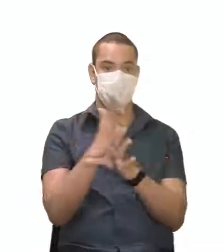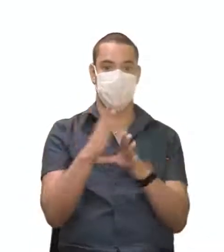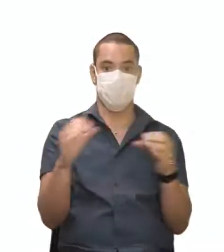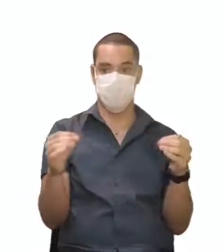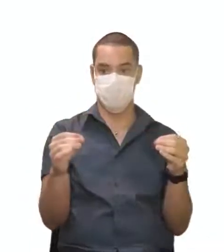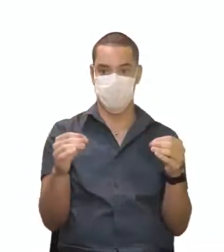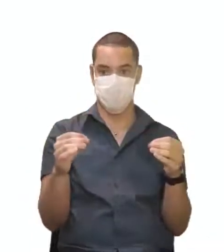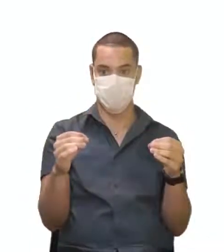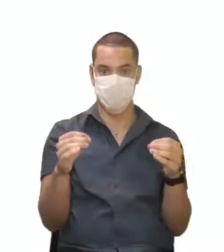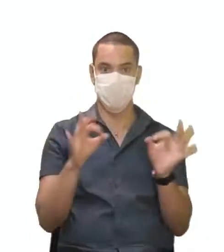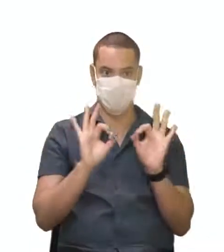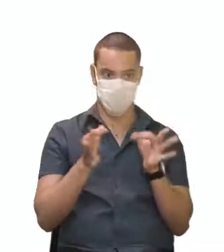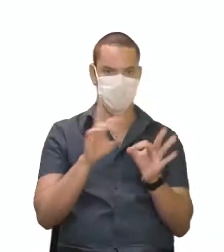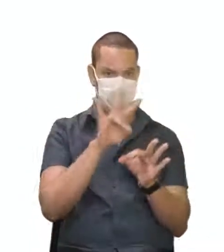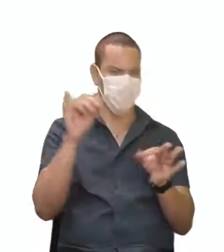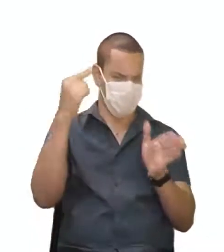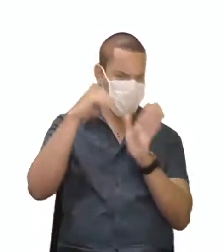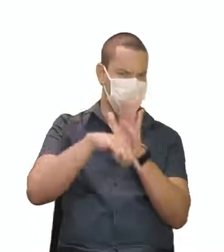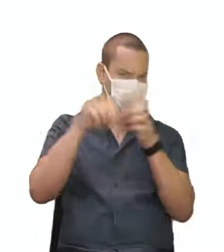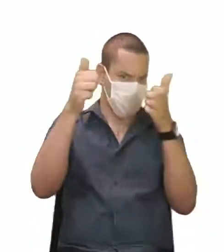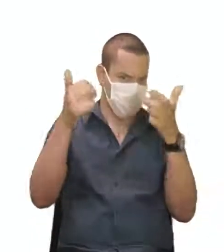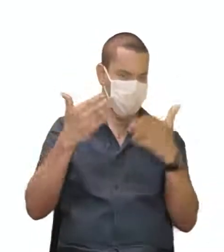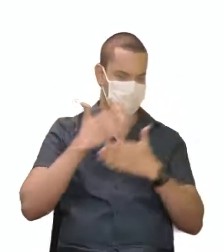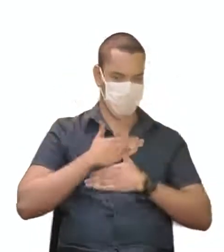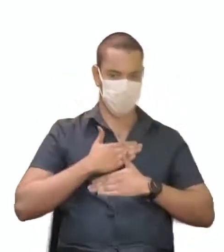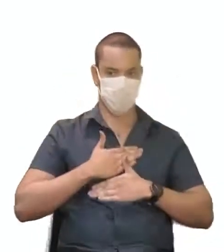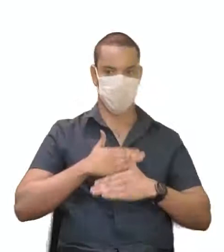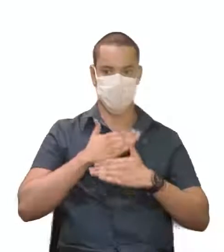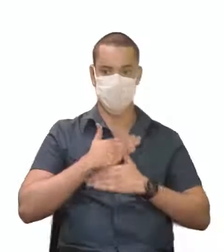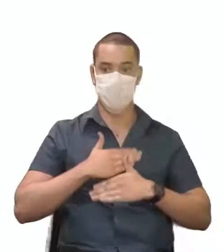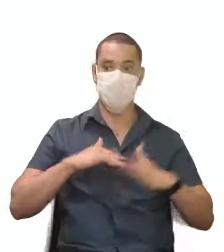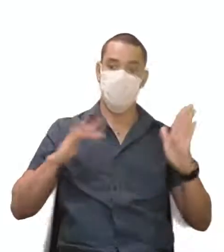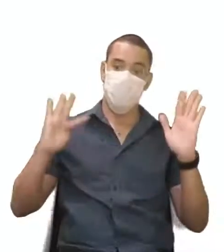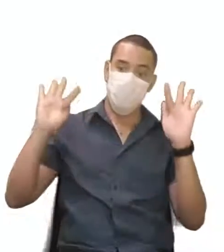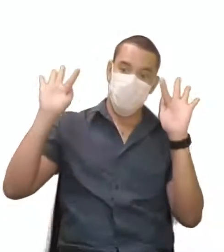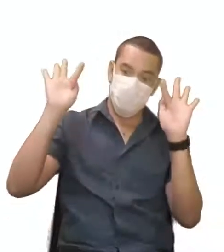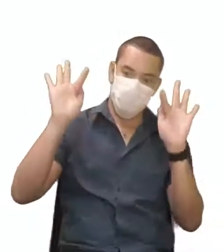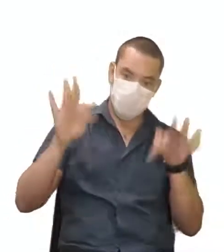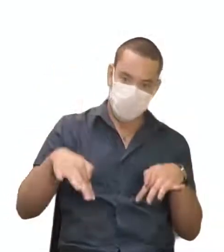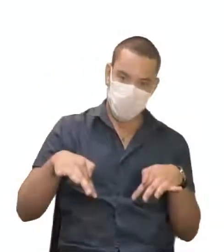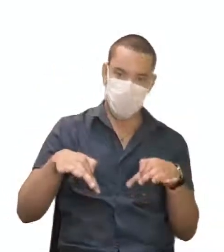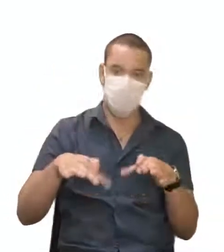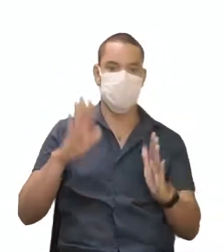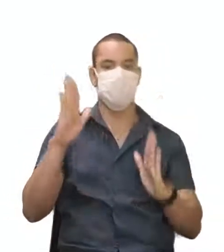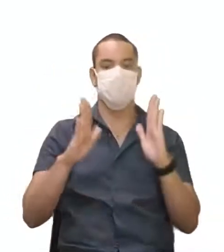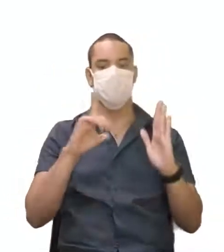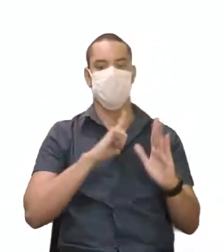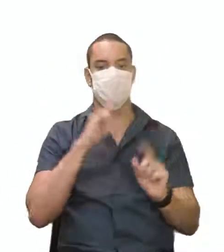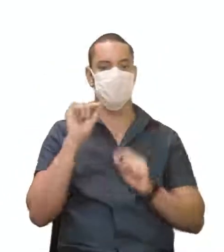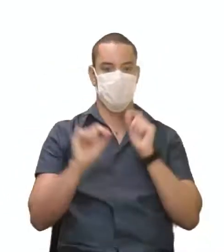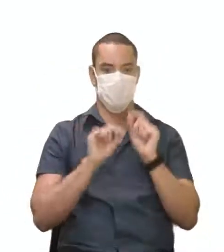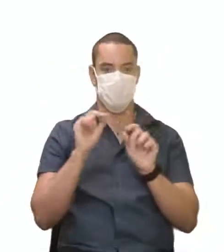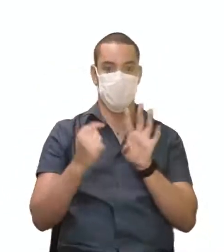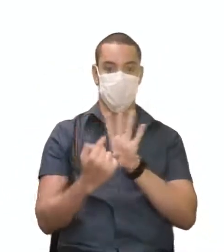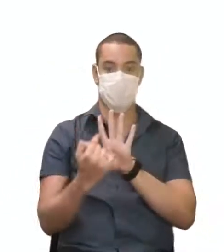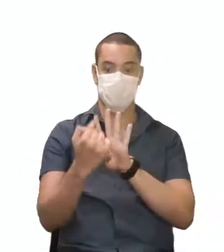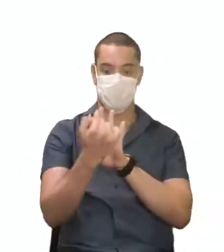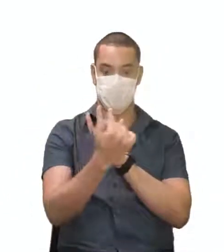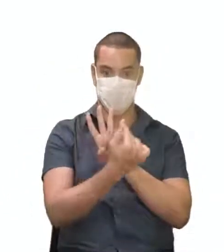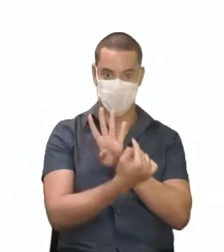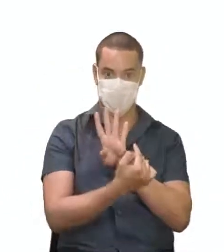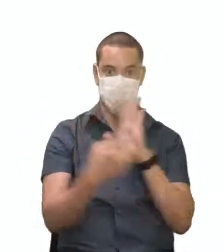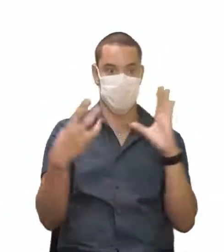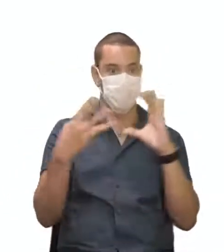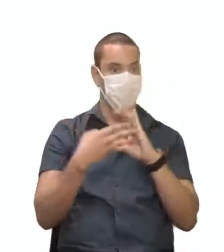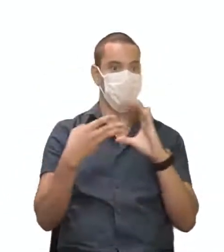Certo? A gente vai aprofundar isso aí, já calma. E no final dessa fase aqui, você vai ter 4